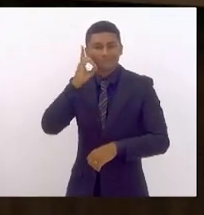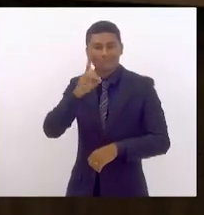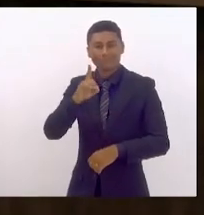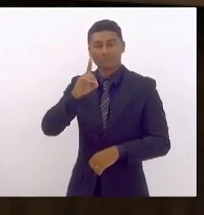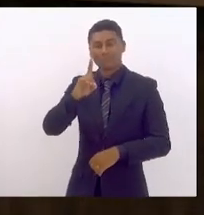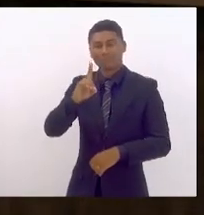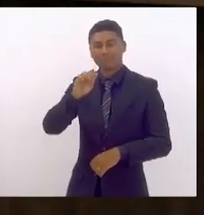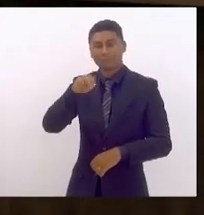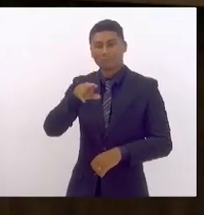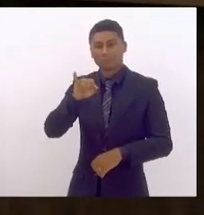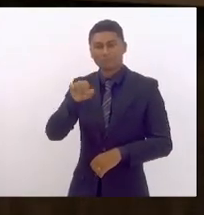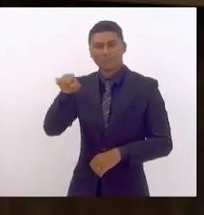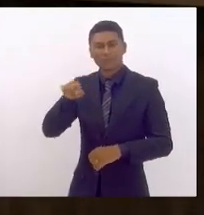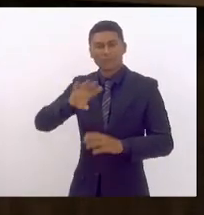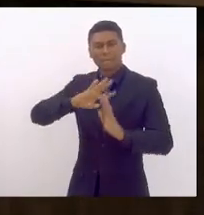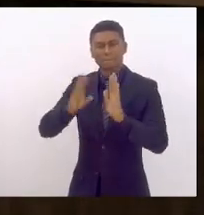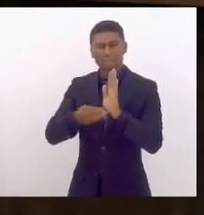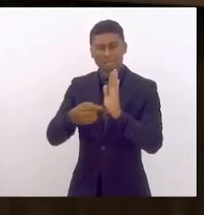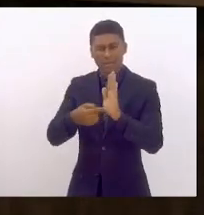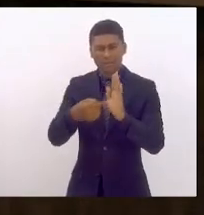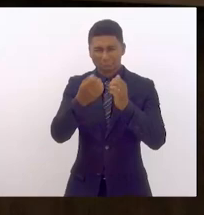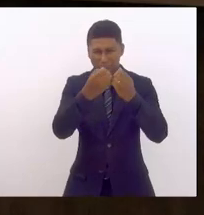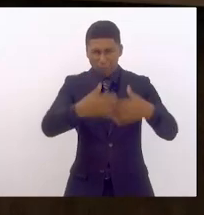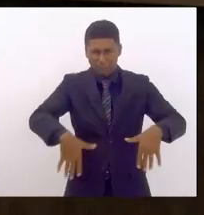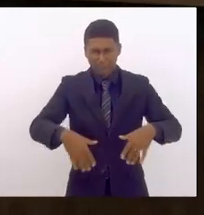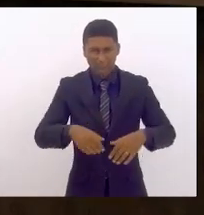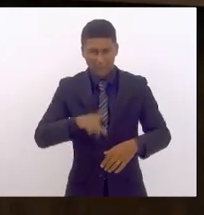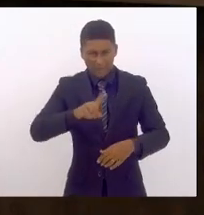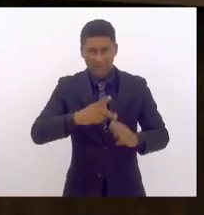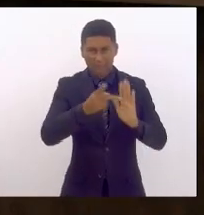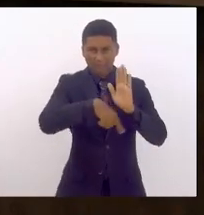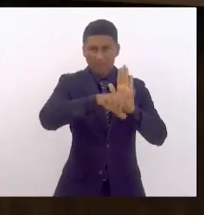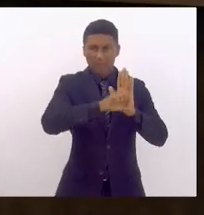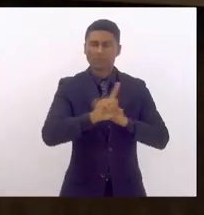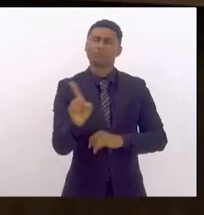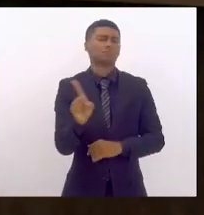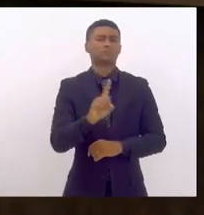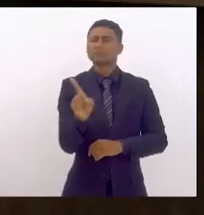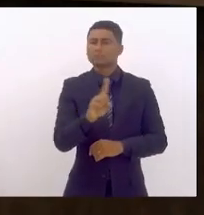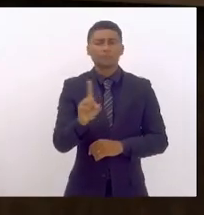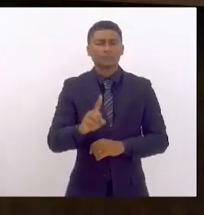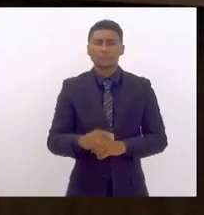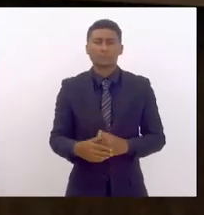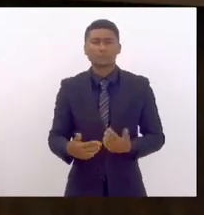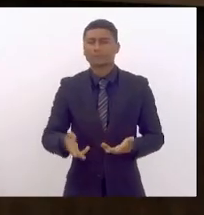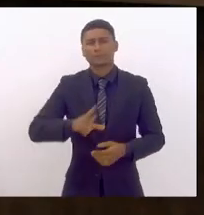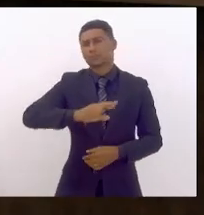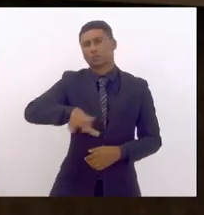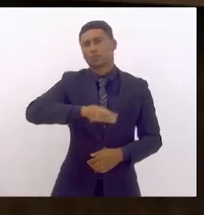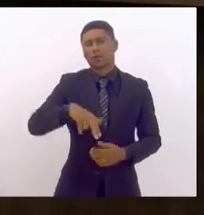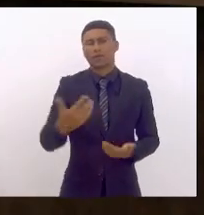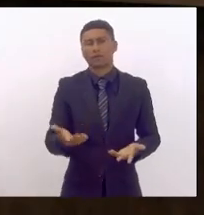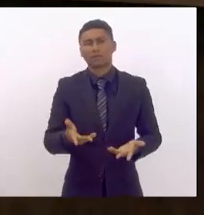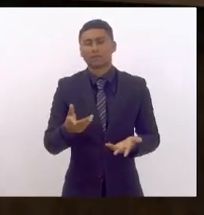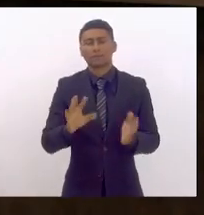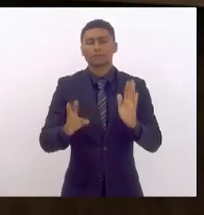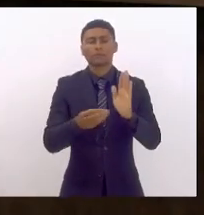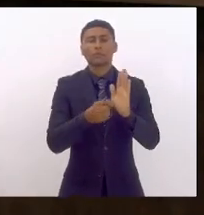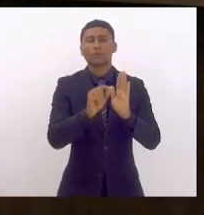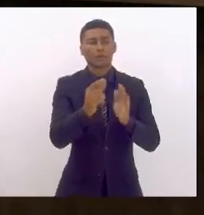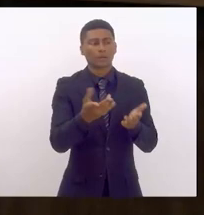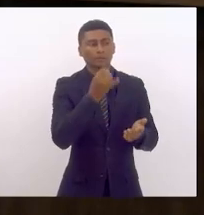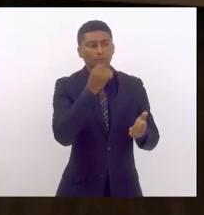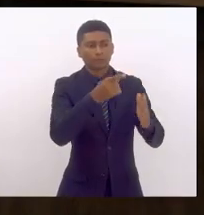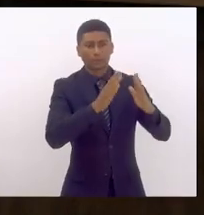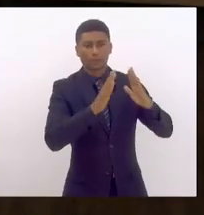dos meus colegas ela não é prejudicial ao projeto porque na verdade era apenas ressalta que nos hospitais estaduais equipamentos